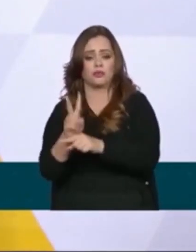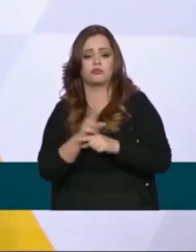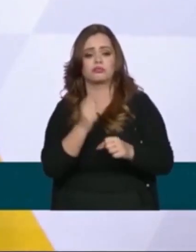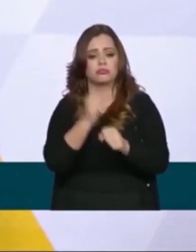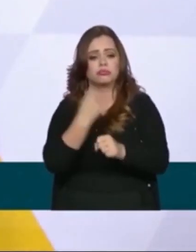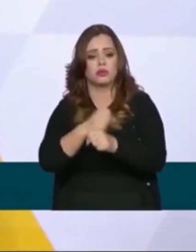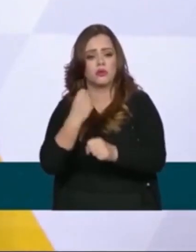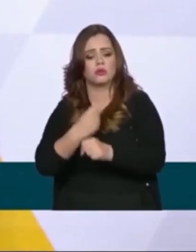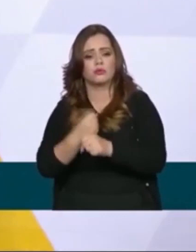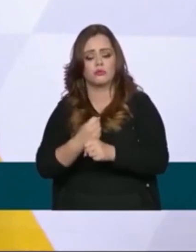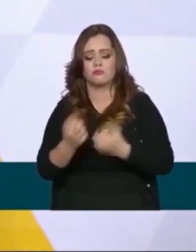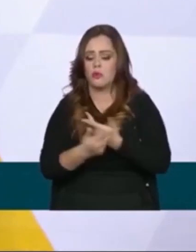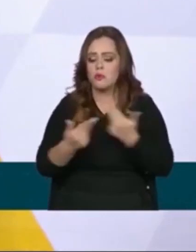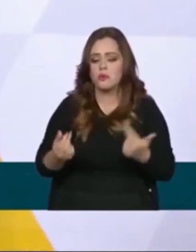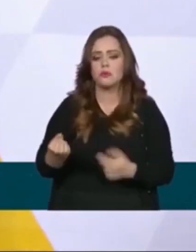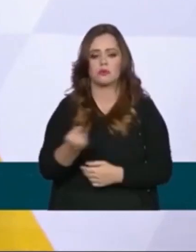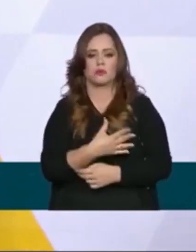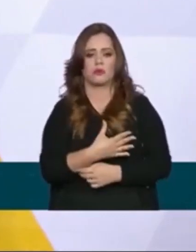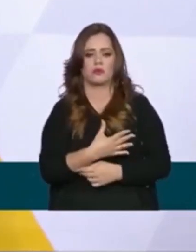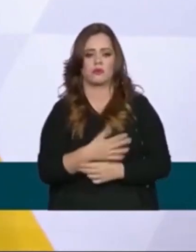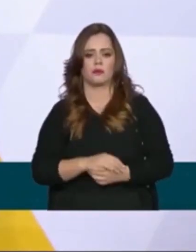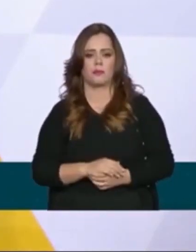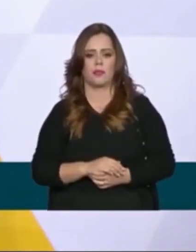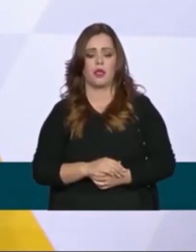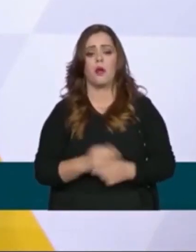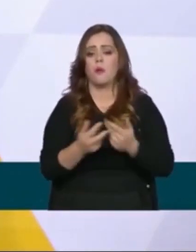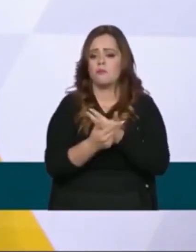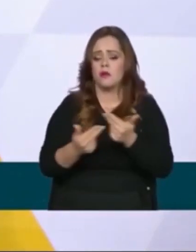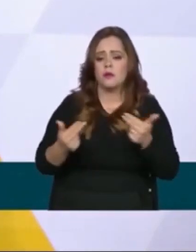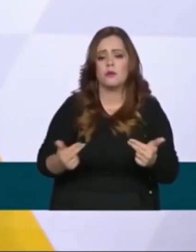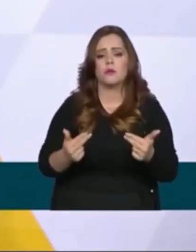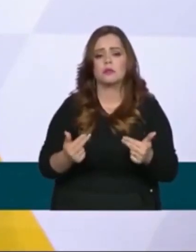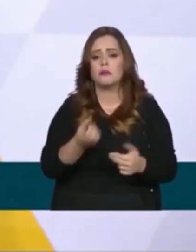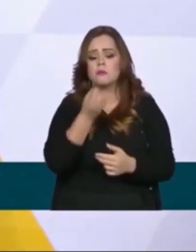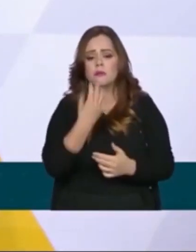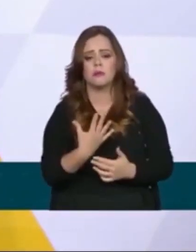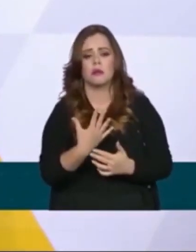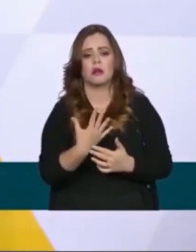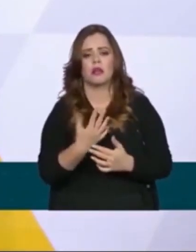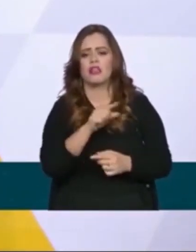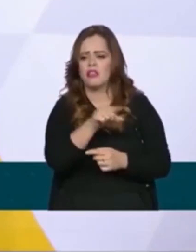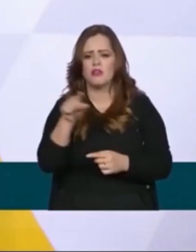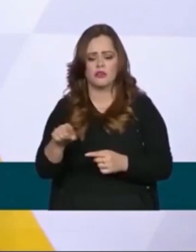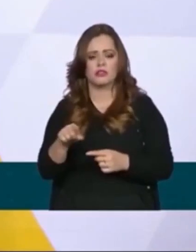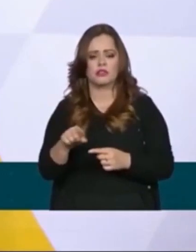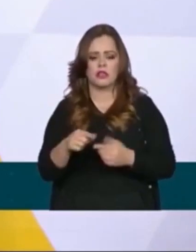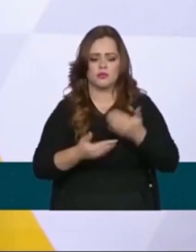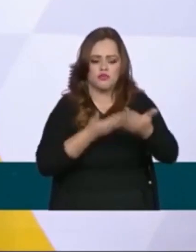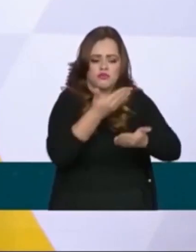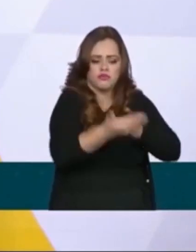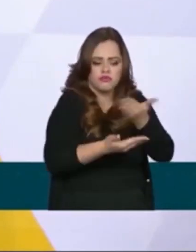ou construir uma coisa nova. Uma participação popular efetiva, em que vocês sejam